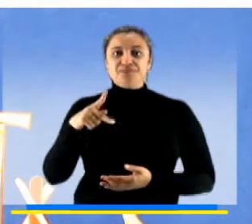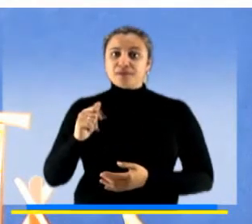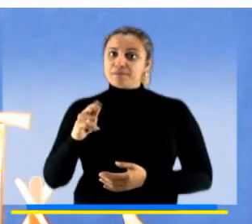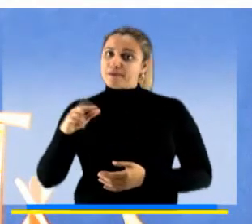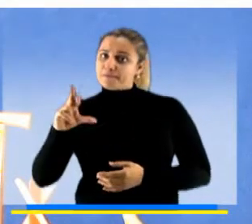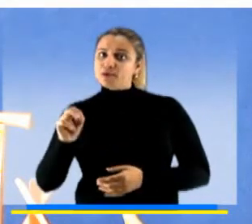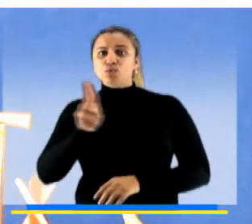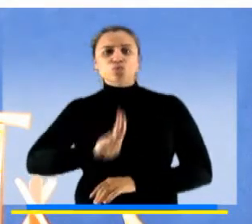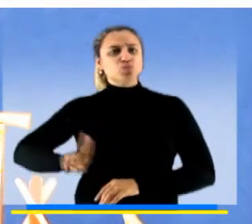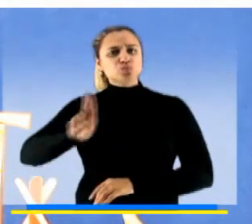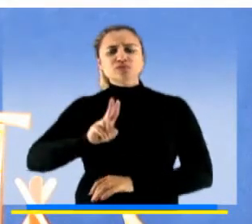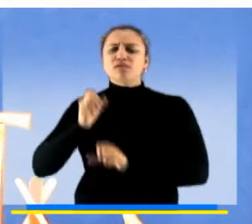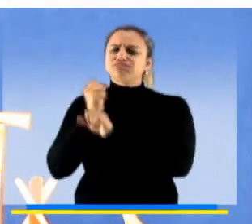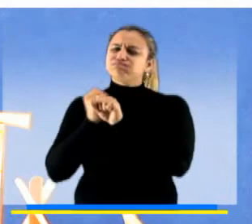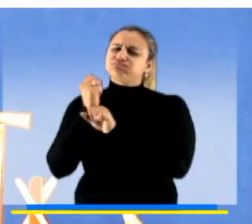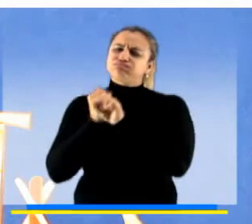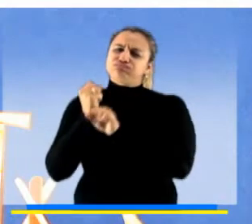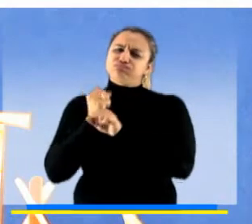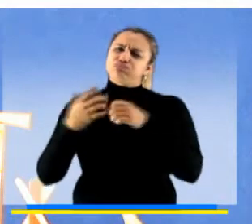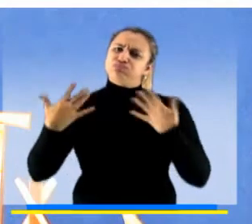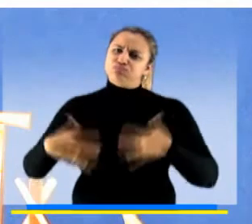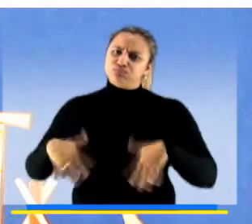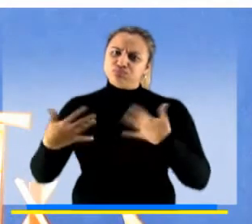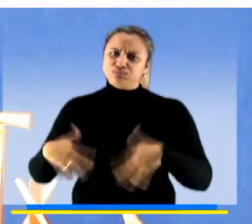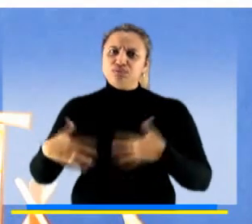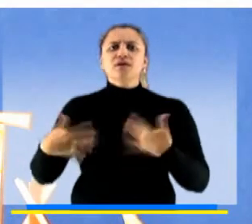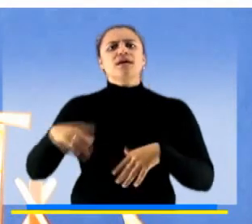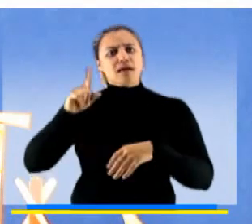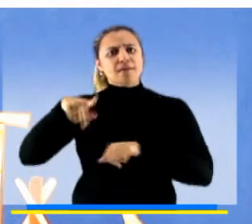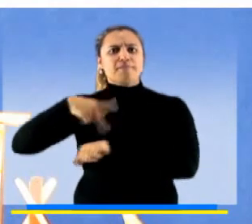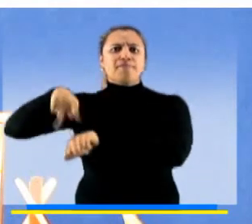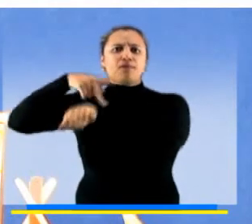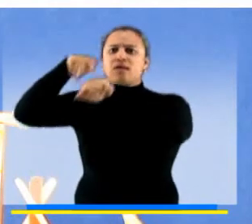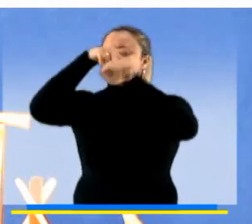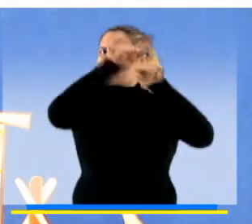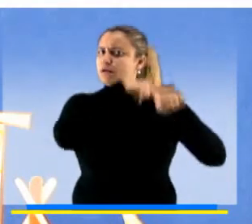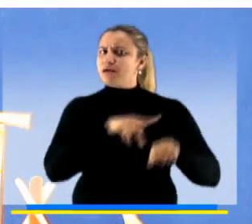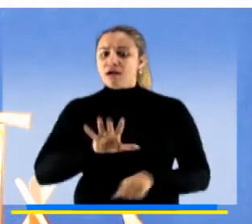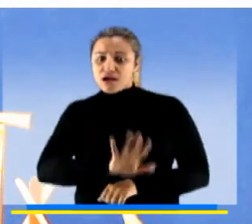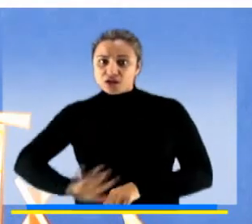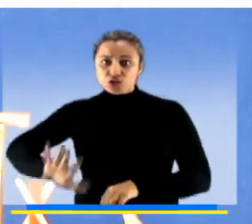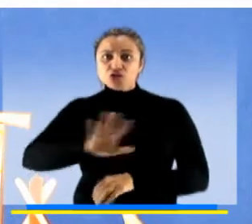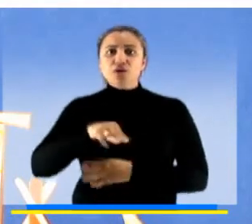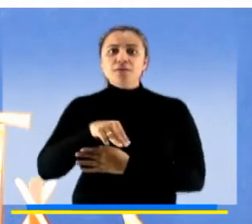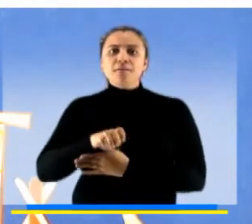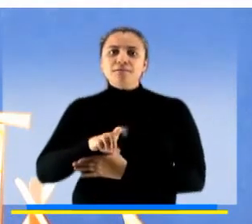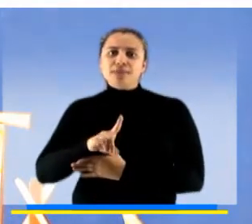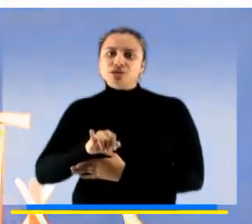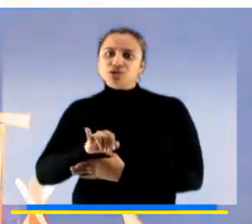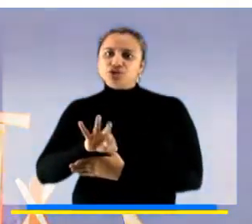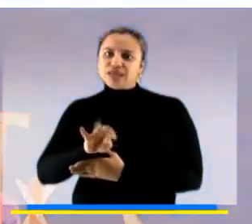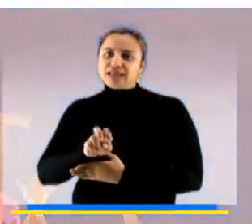foi usado durante milhares de anos em todos os países do Mediterrâneo.